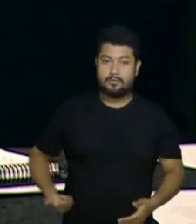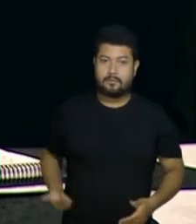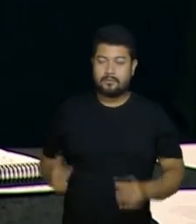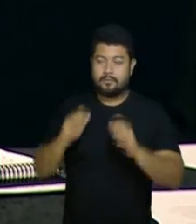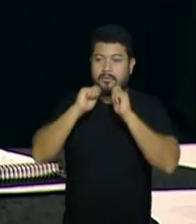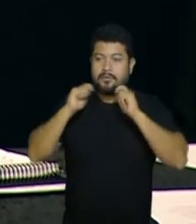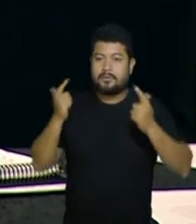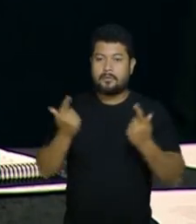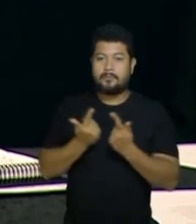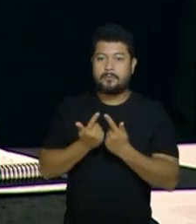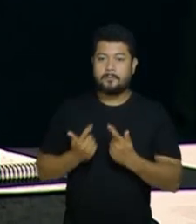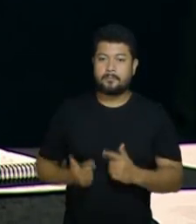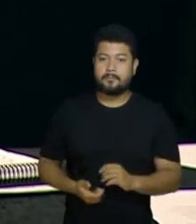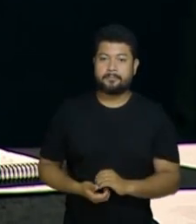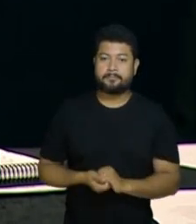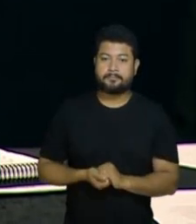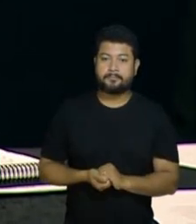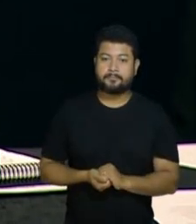Legislativa.